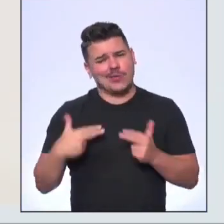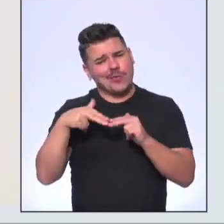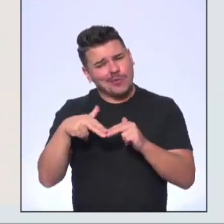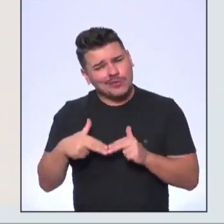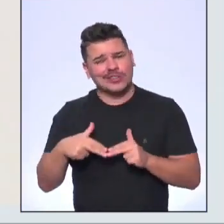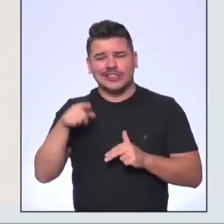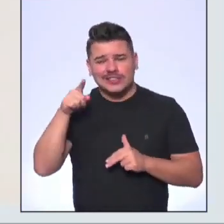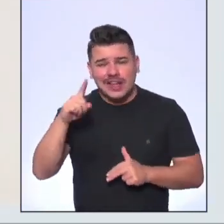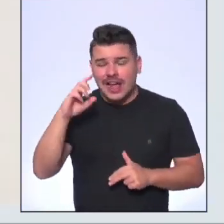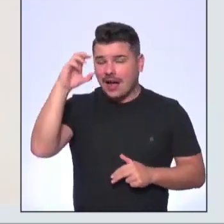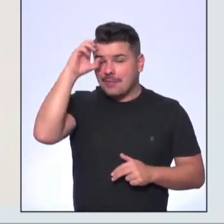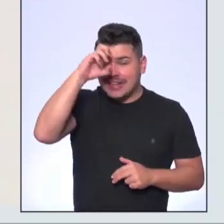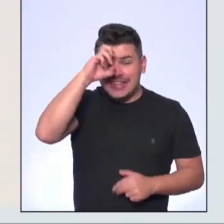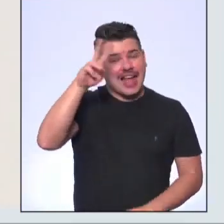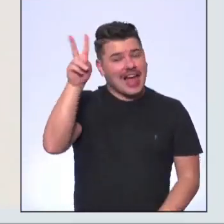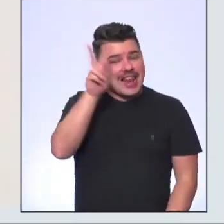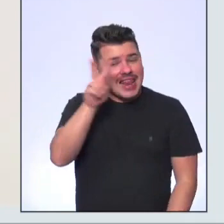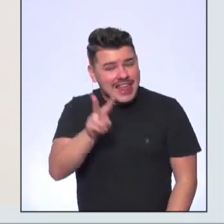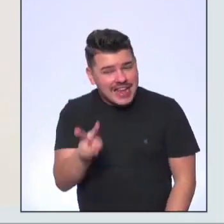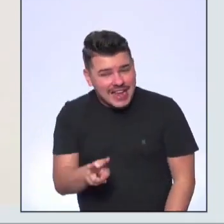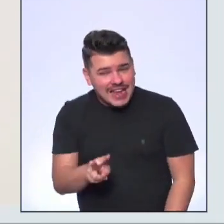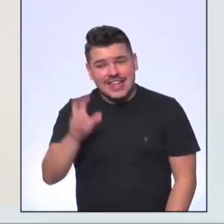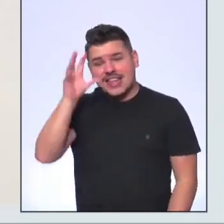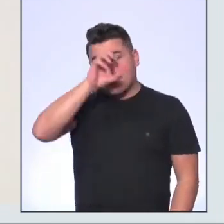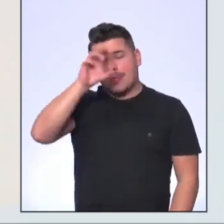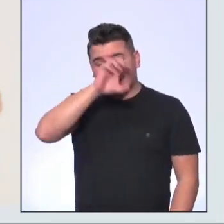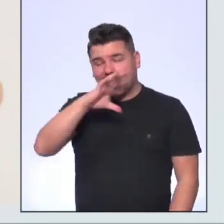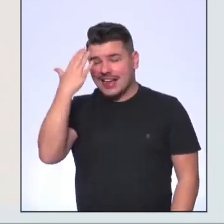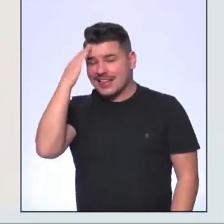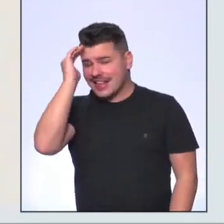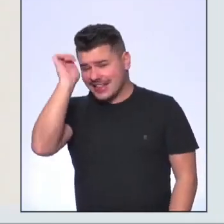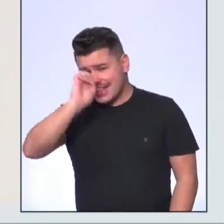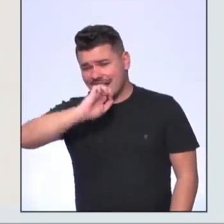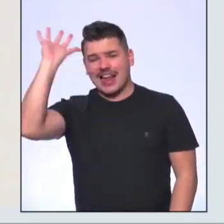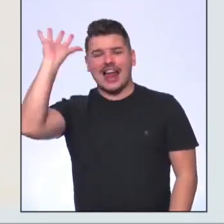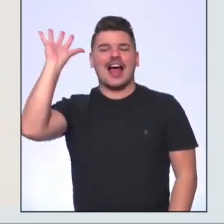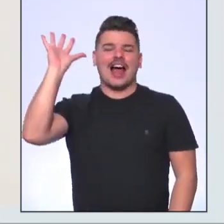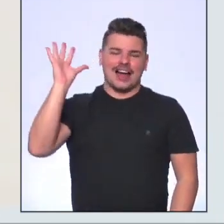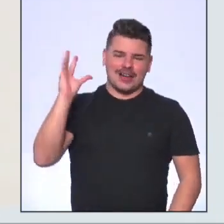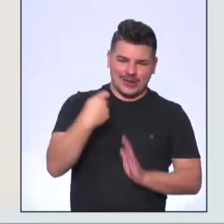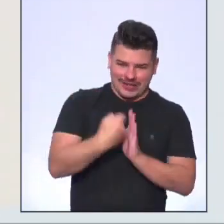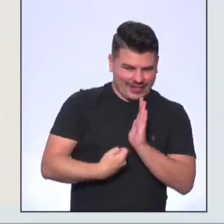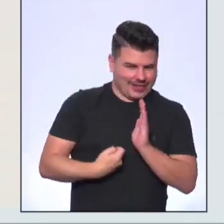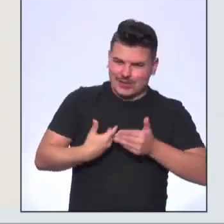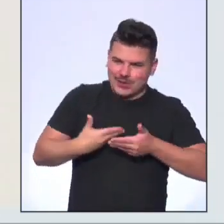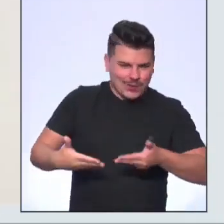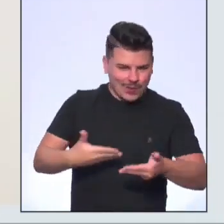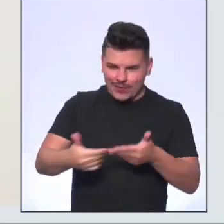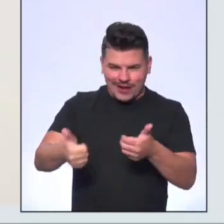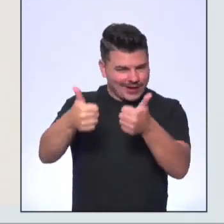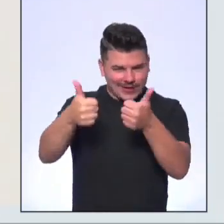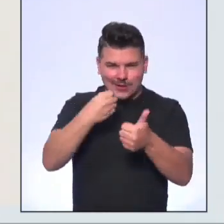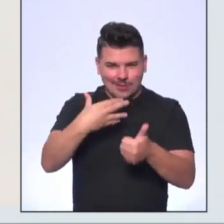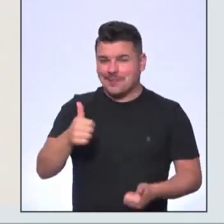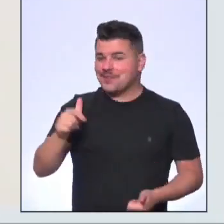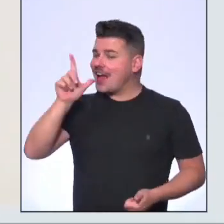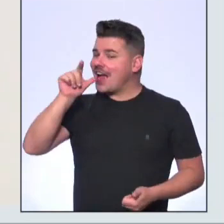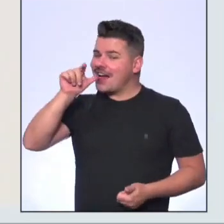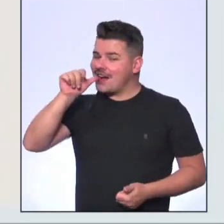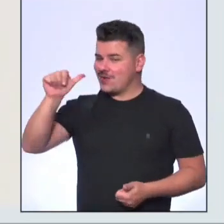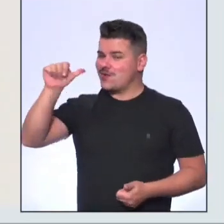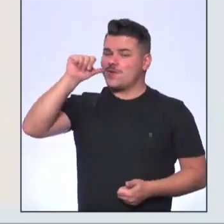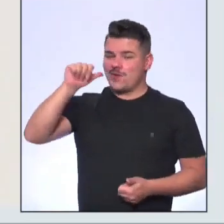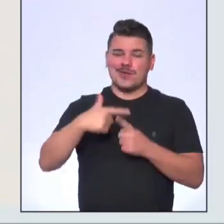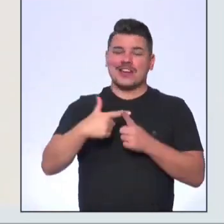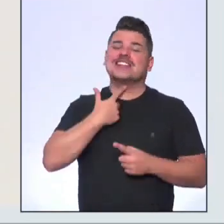essa, a leitura e o entendimento correto de um texto. Certinho? Deixa eu tomar uma aguinha aqui porque